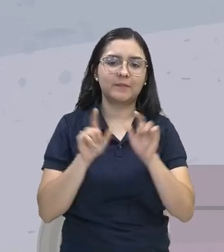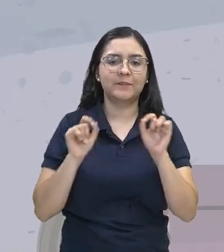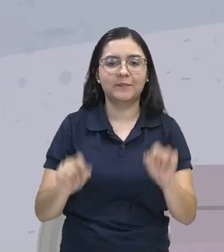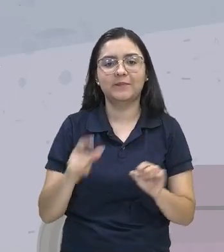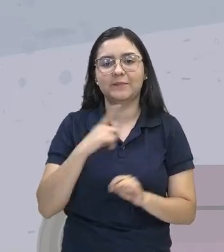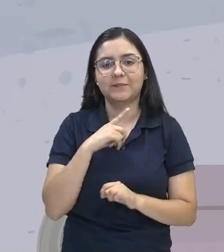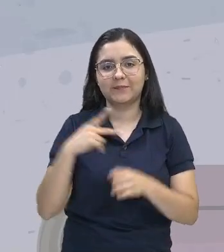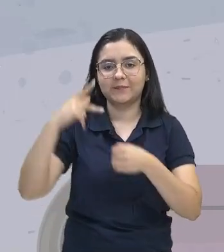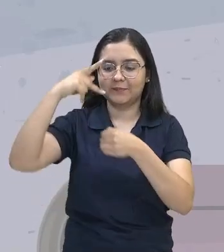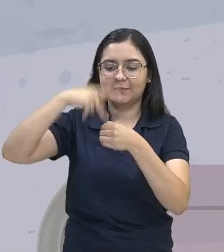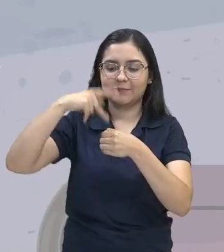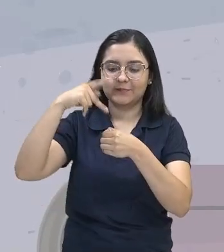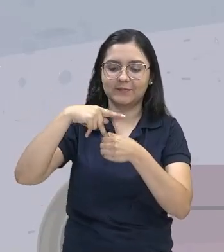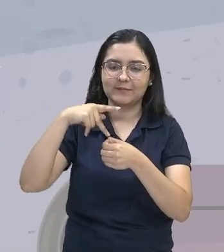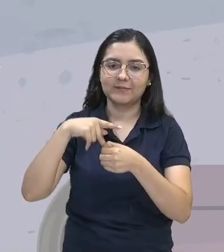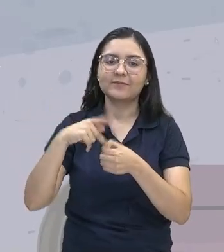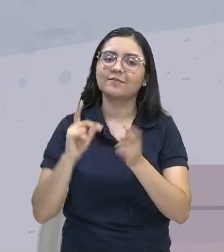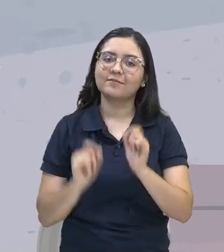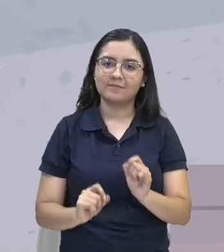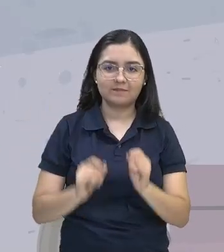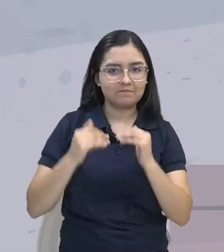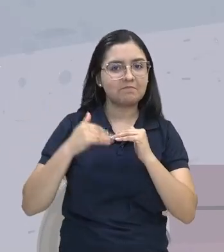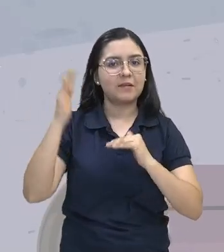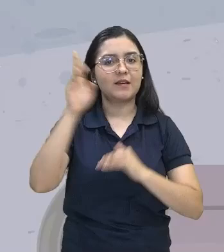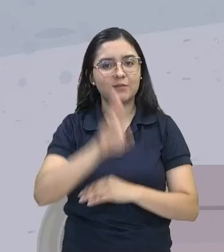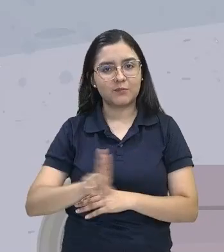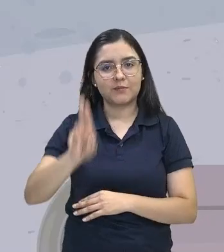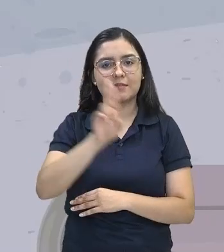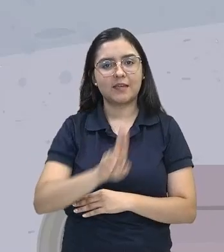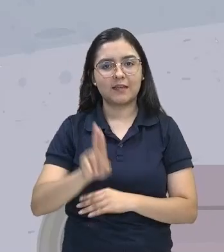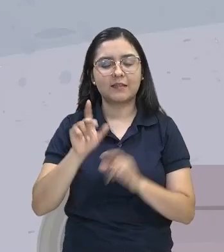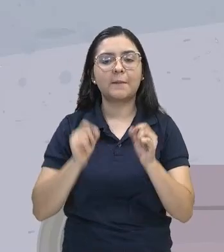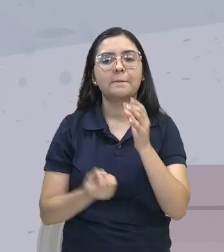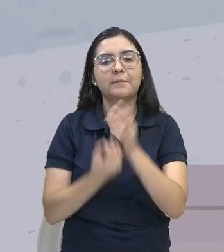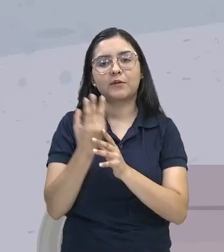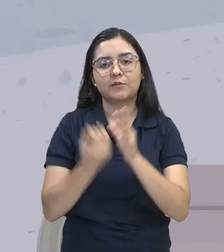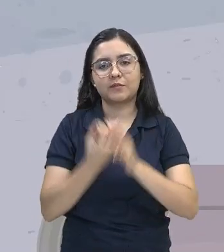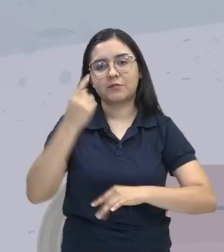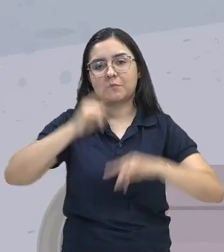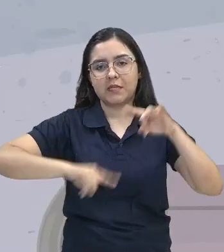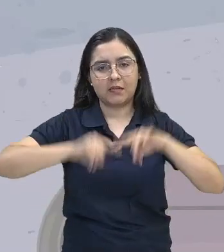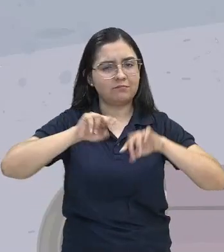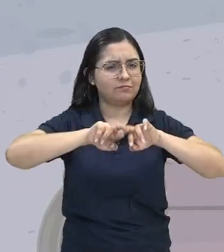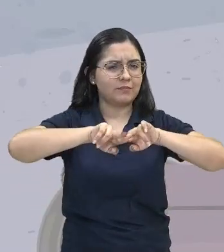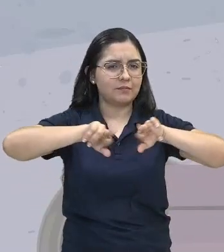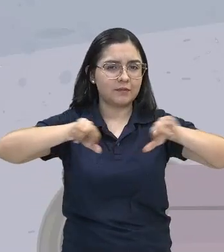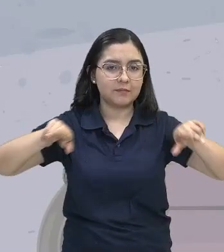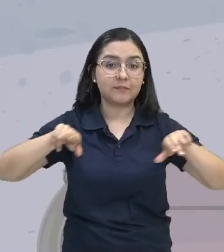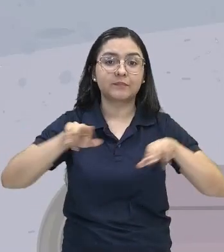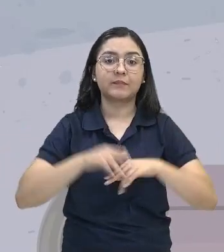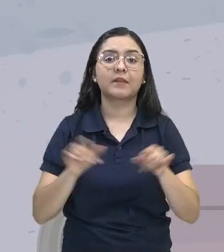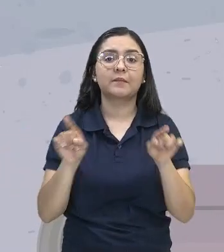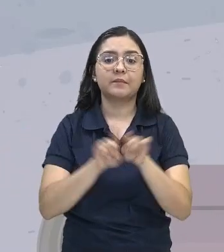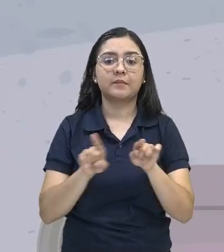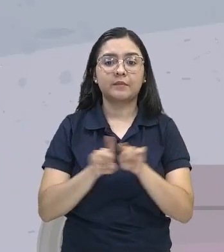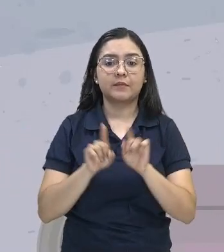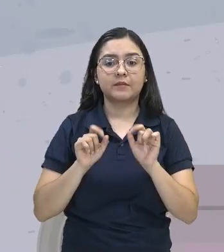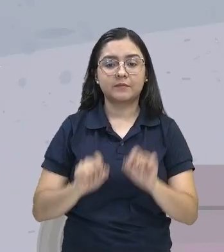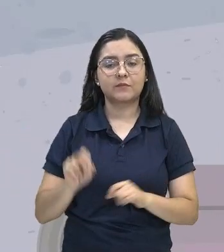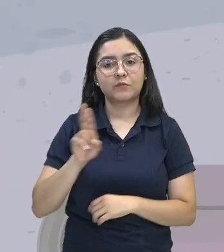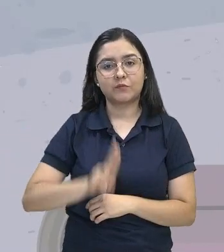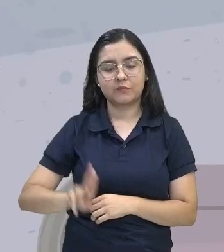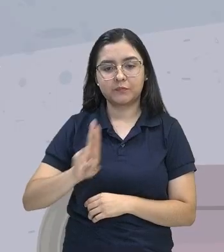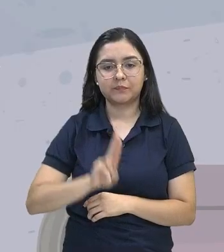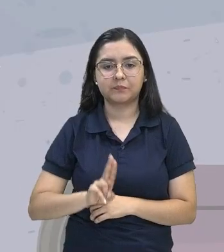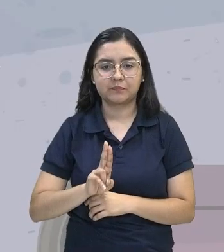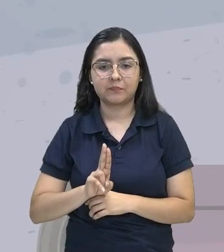também passaram a ser bastante utilizados na produção de mercadoria e também na utilização de bens de consumo. Aqui a